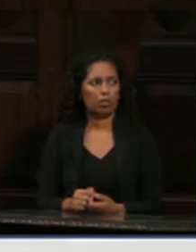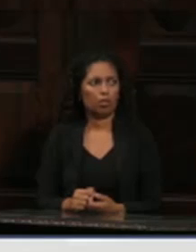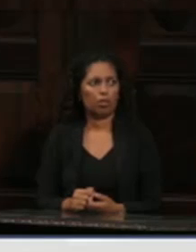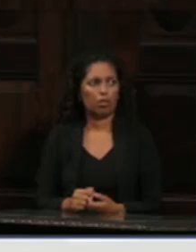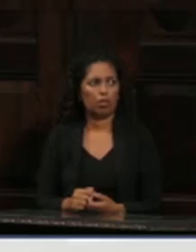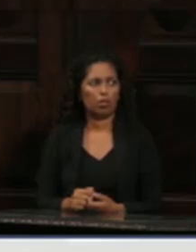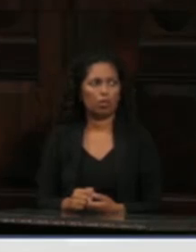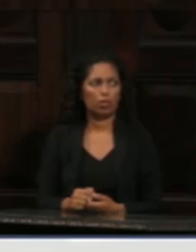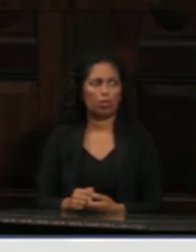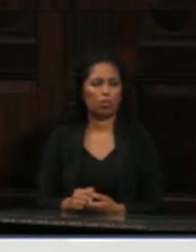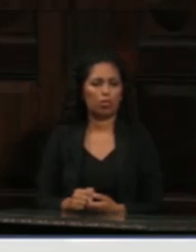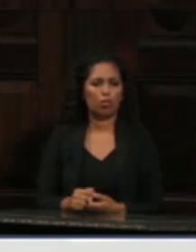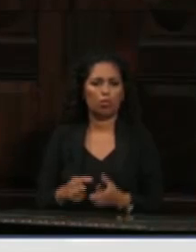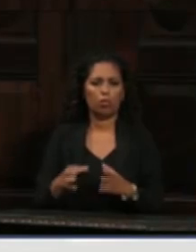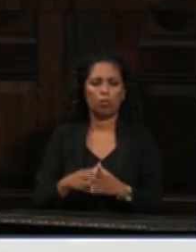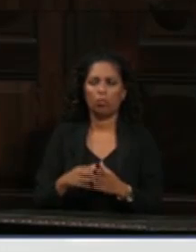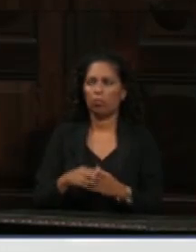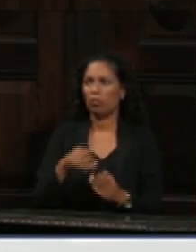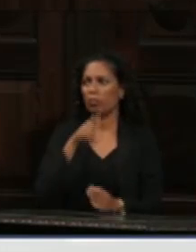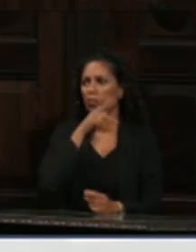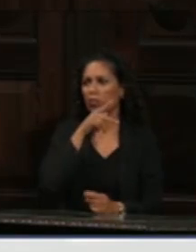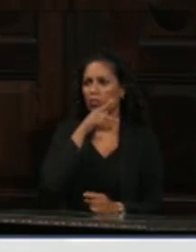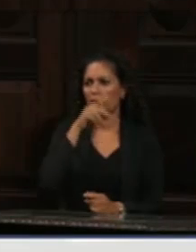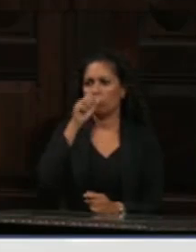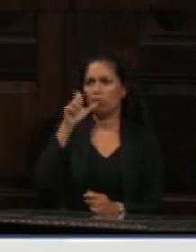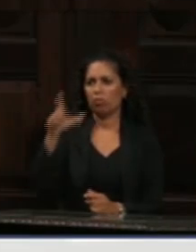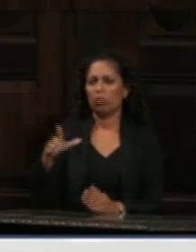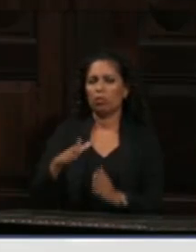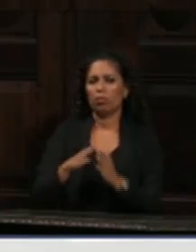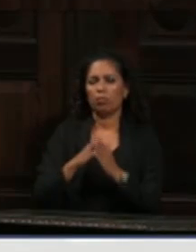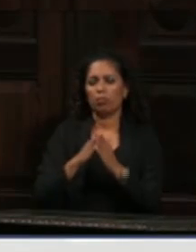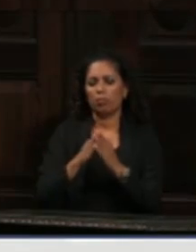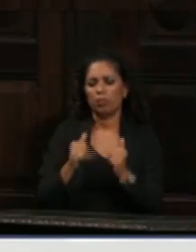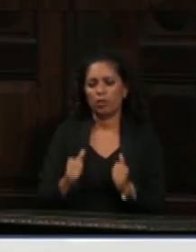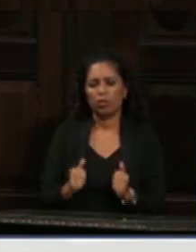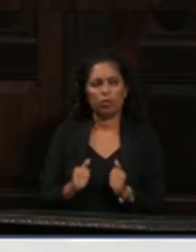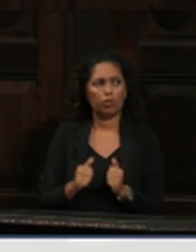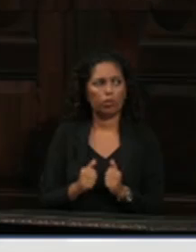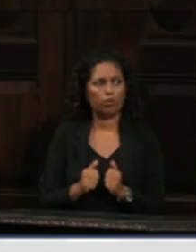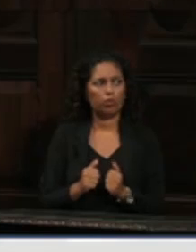da bancada do PSOL para que os mesmos fossem